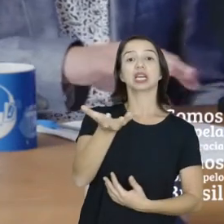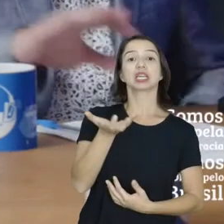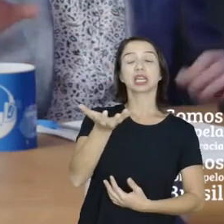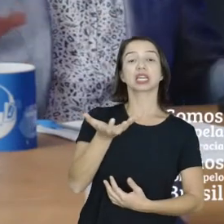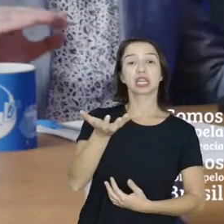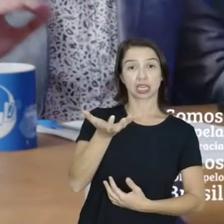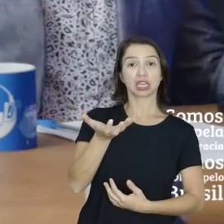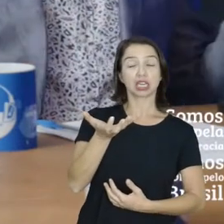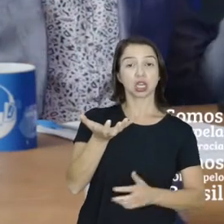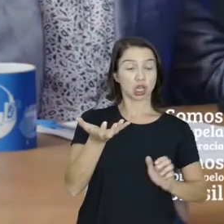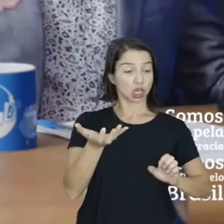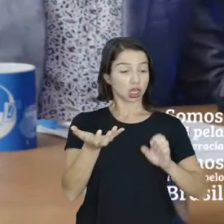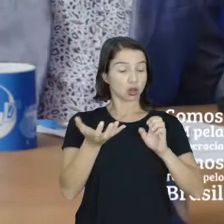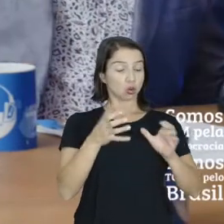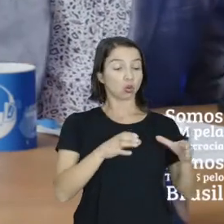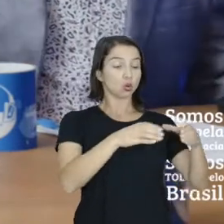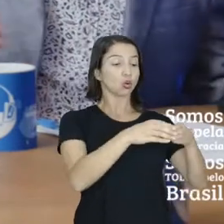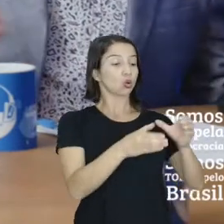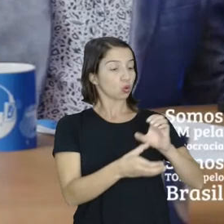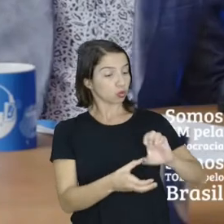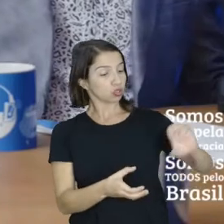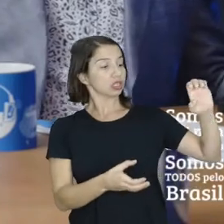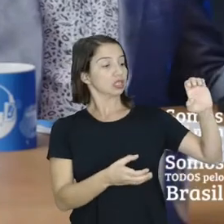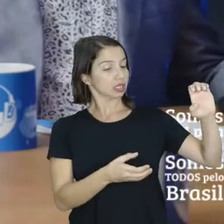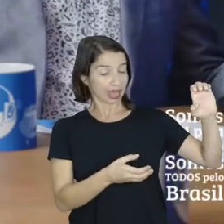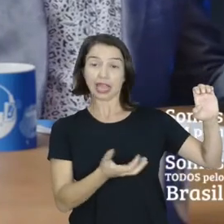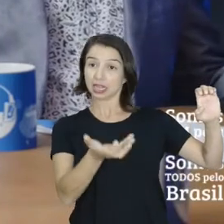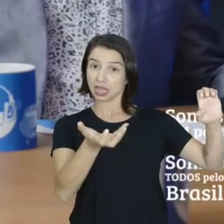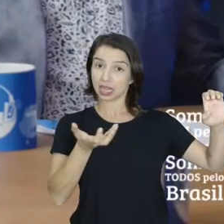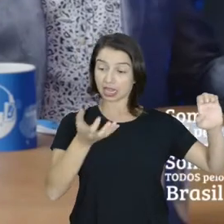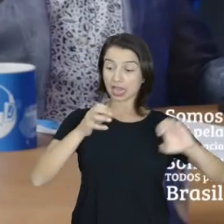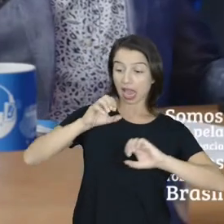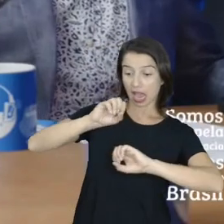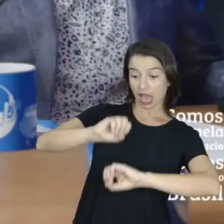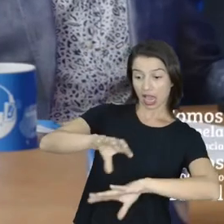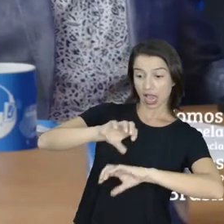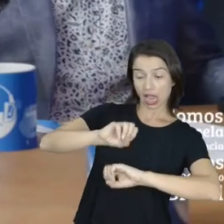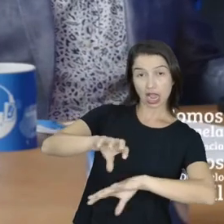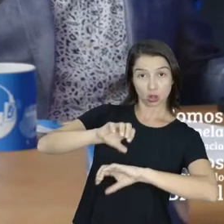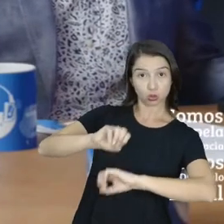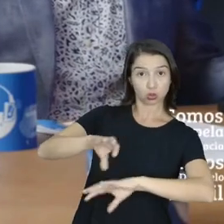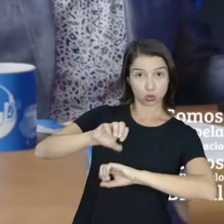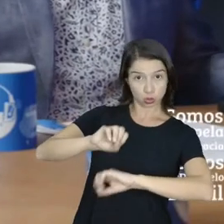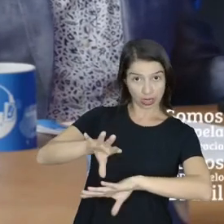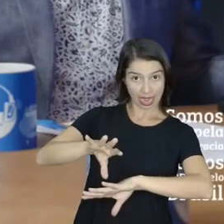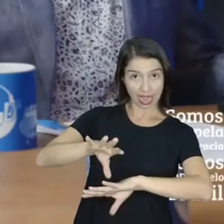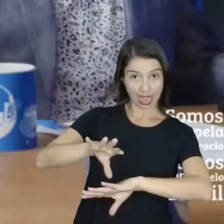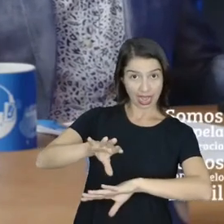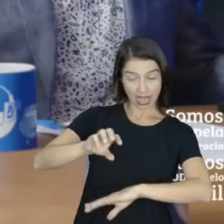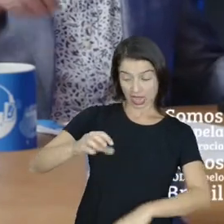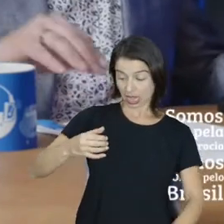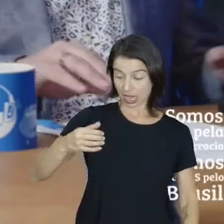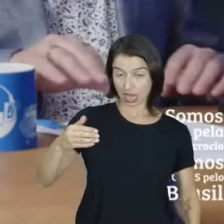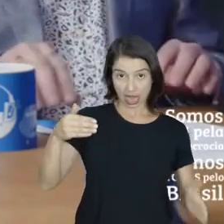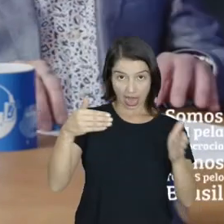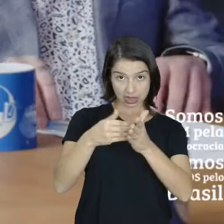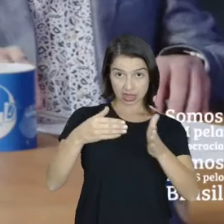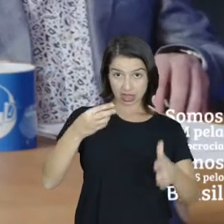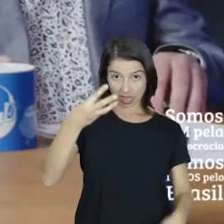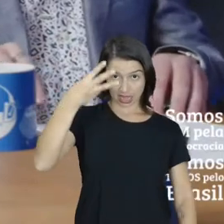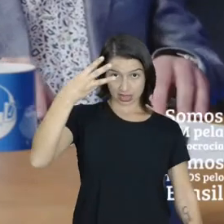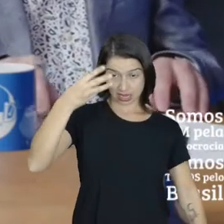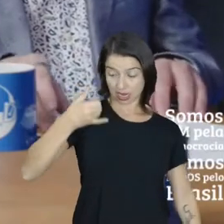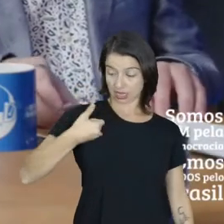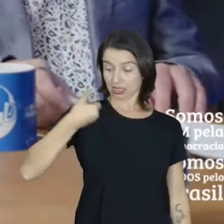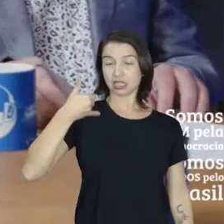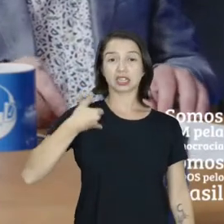3 anos, inclusive, para elas decidirem se são meninos ou se são meninas. Pode ser que você já ouviu isso antes de você rir, é sério. Fala um